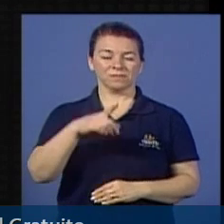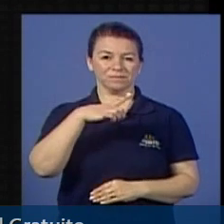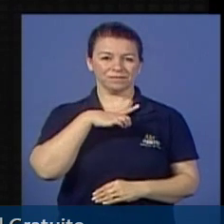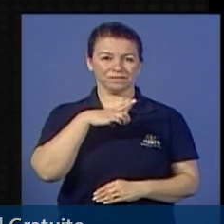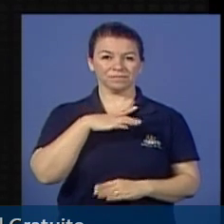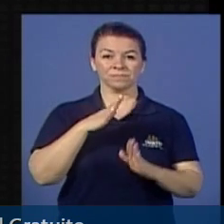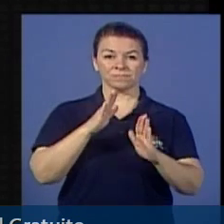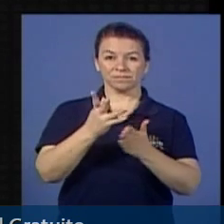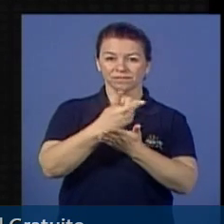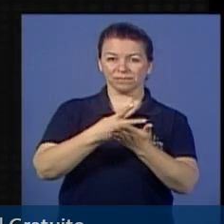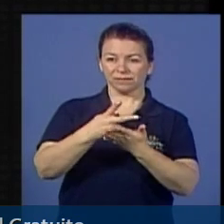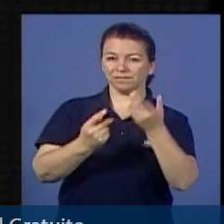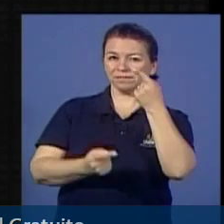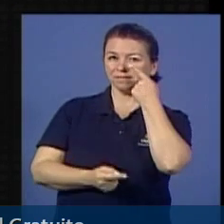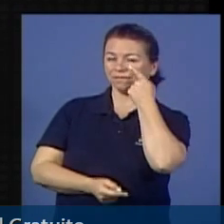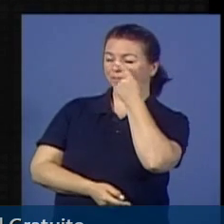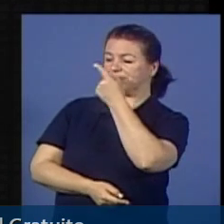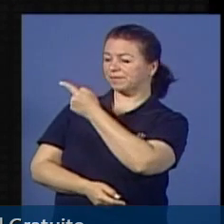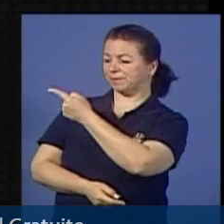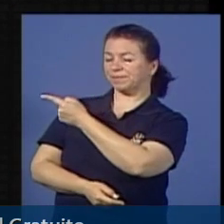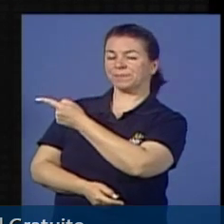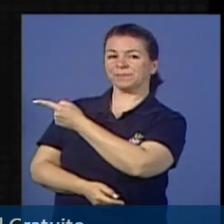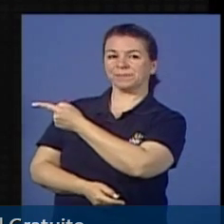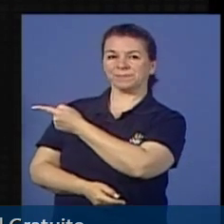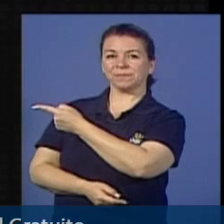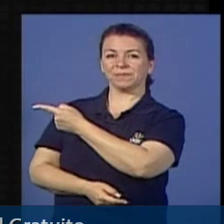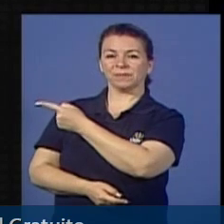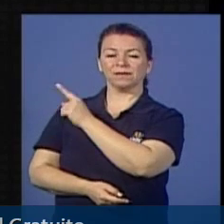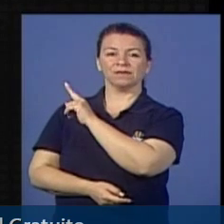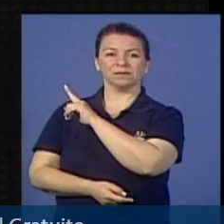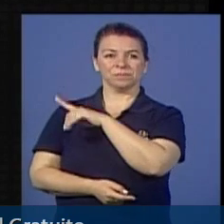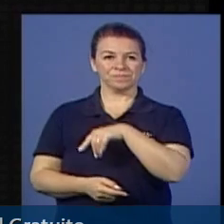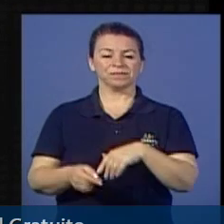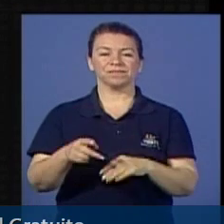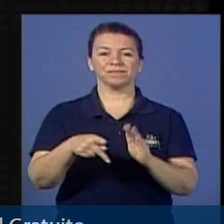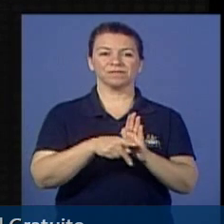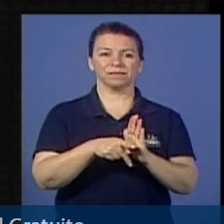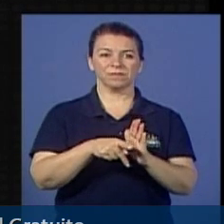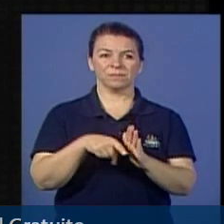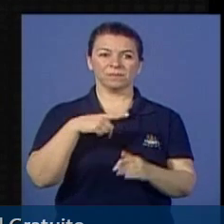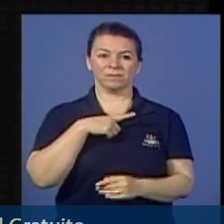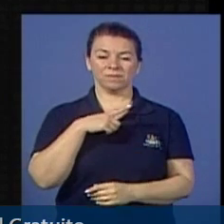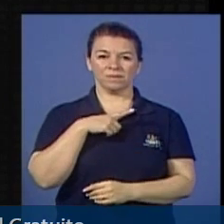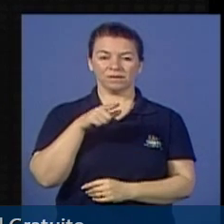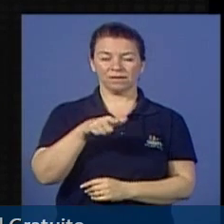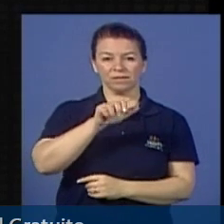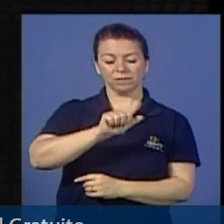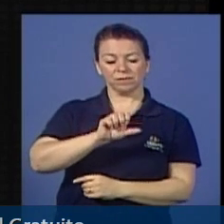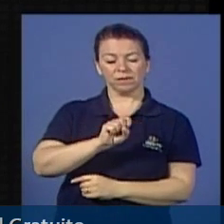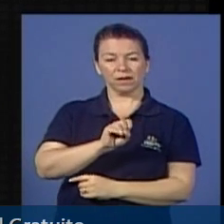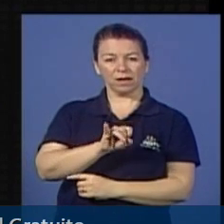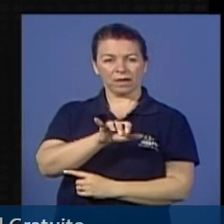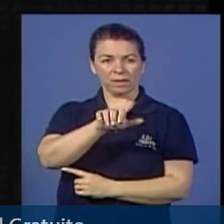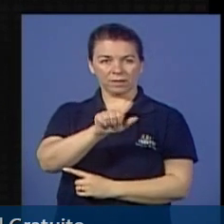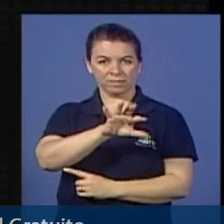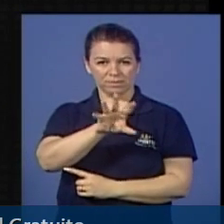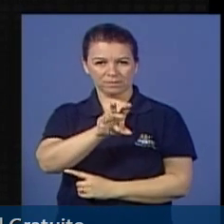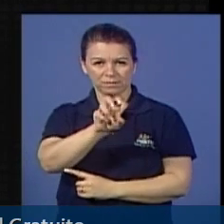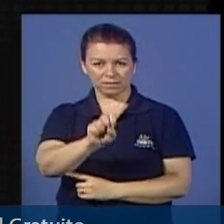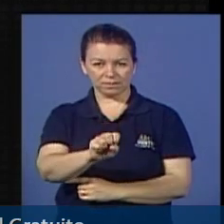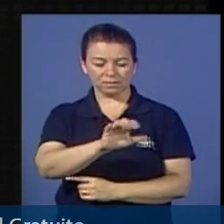esta imagem aqui. Então, nós temos uma imagem que está mostrando a Ásia aqui em cima. Opa. Vou ouvir.